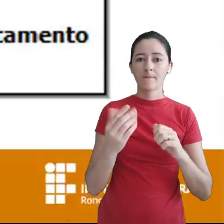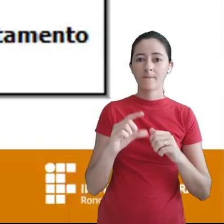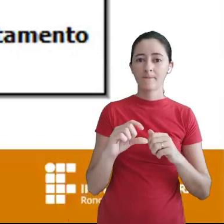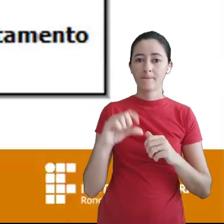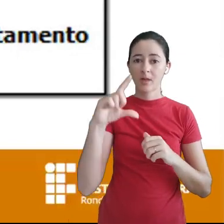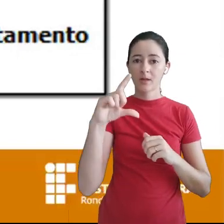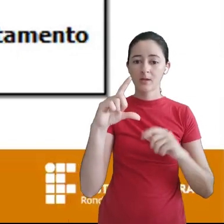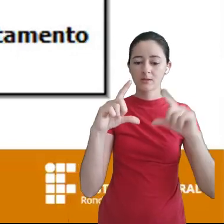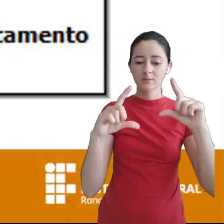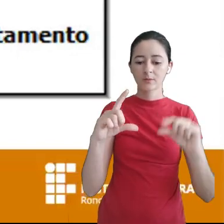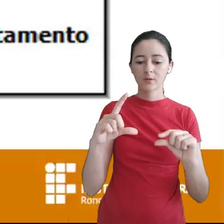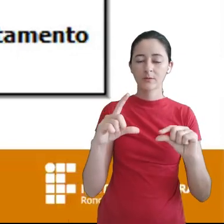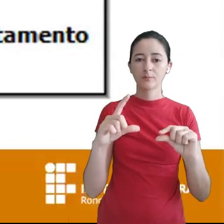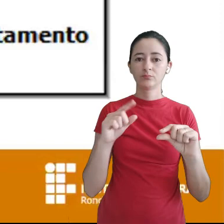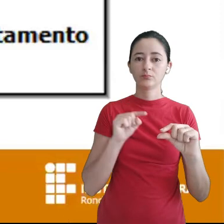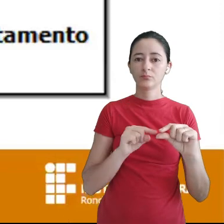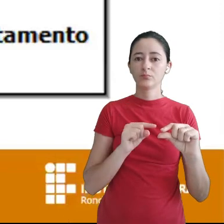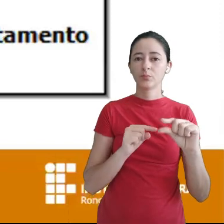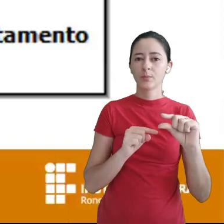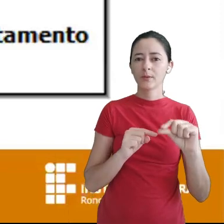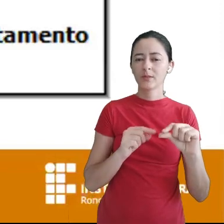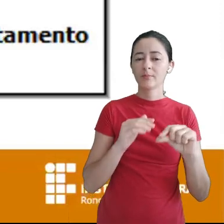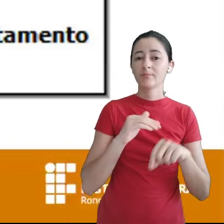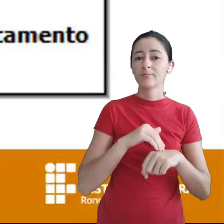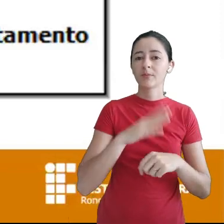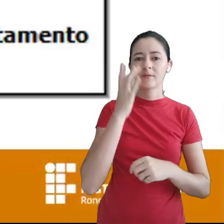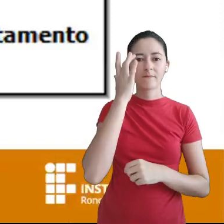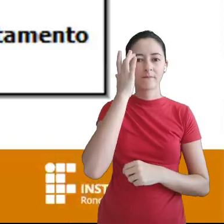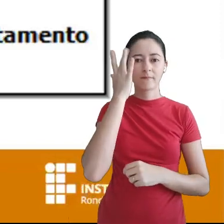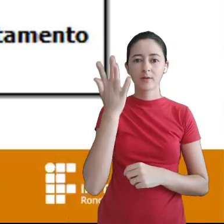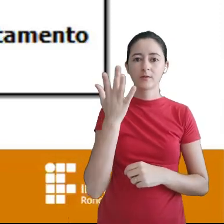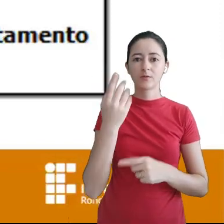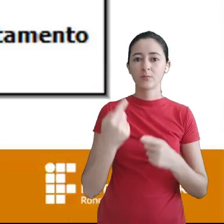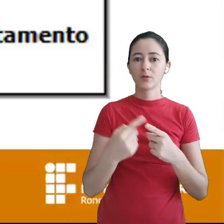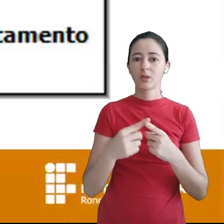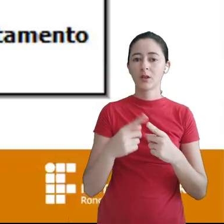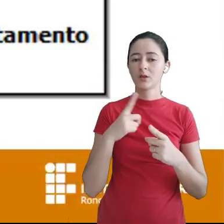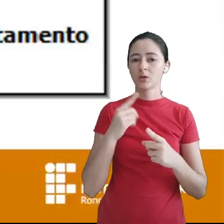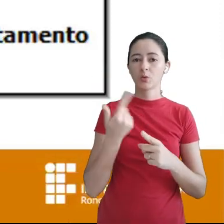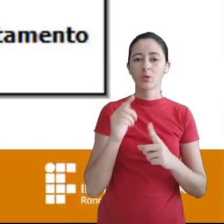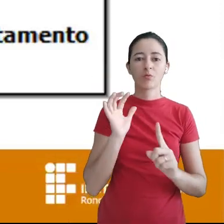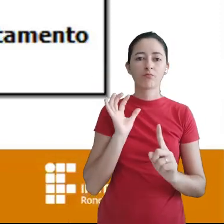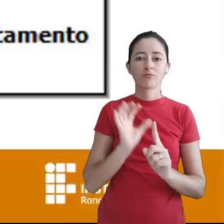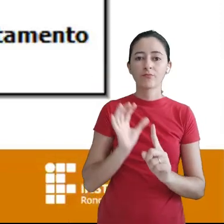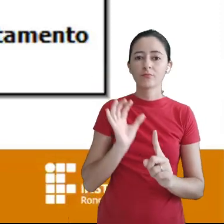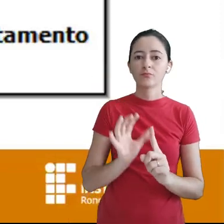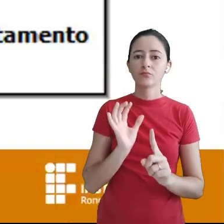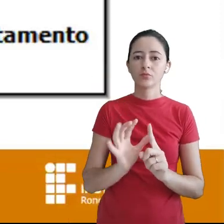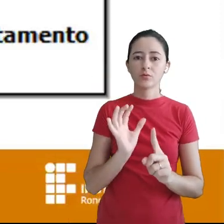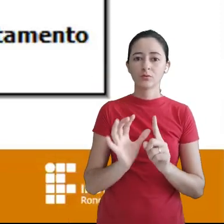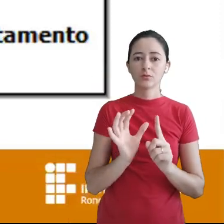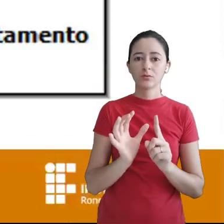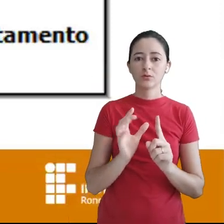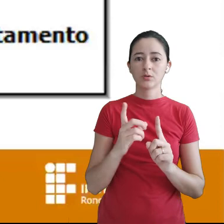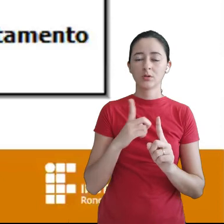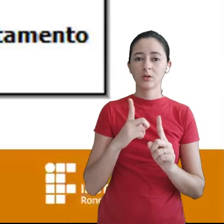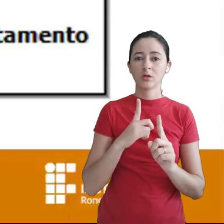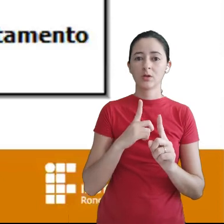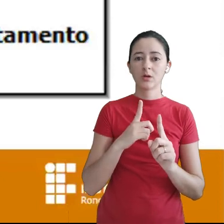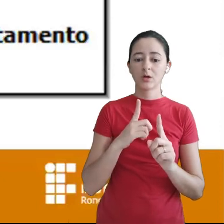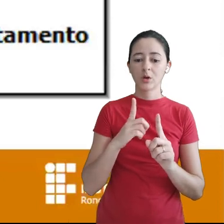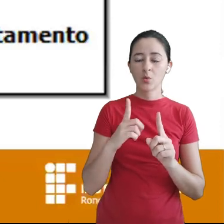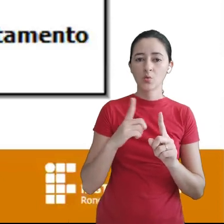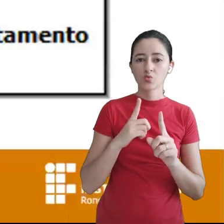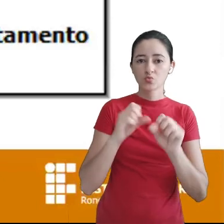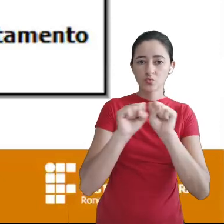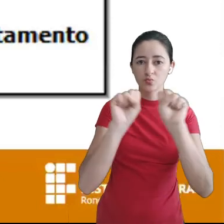cardinalidade mínima e máxima, a cardinalidade mínima, ela é muito mais fácil porque ela não influencia no funcionamento, ela não